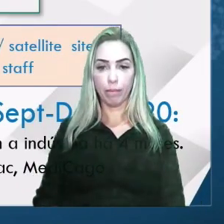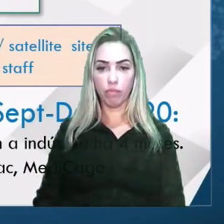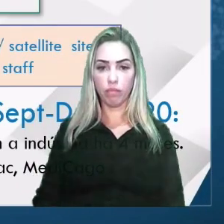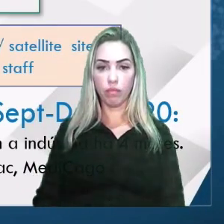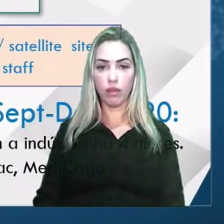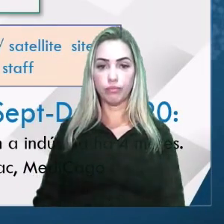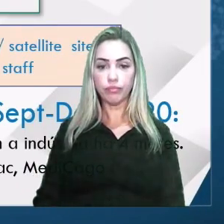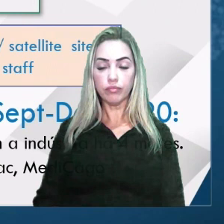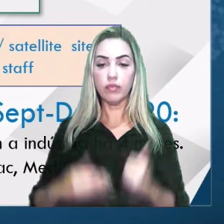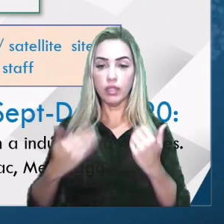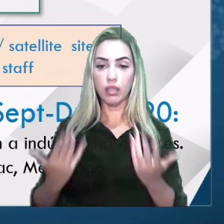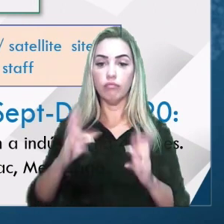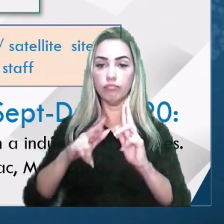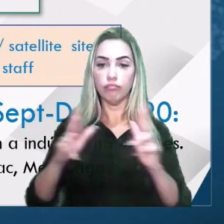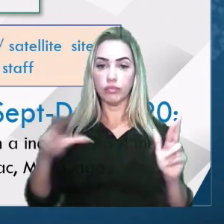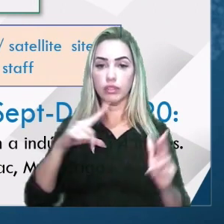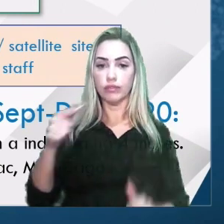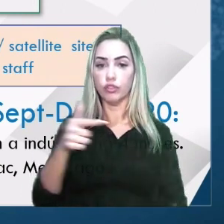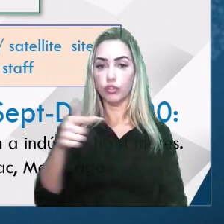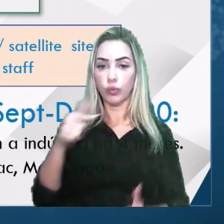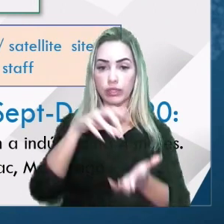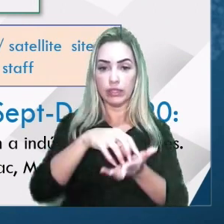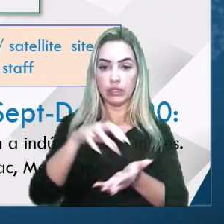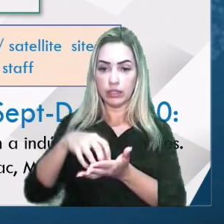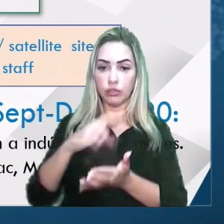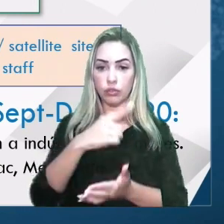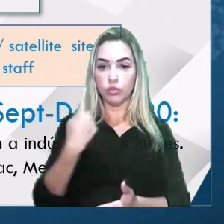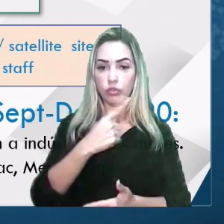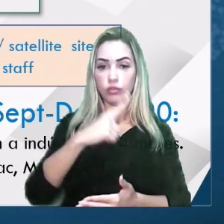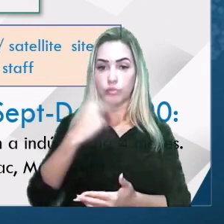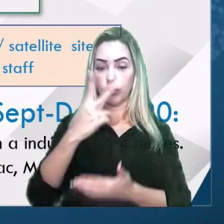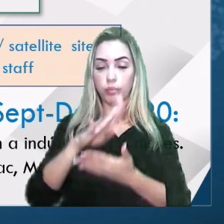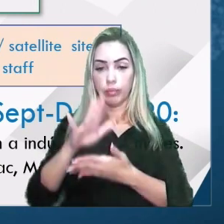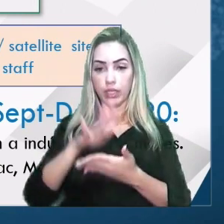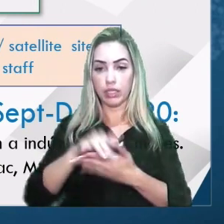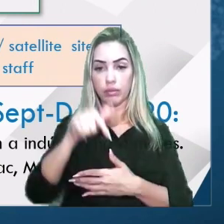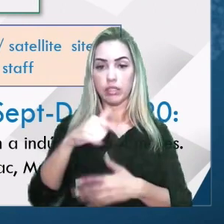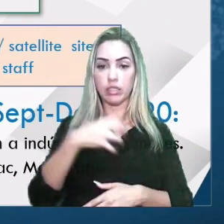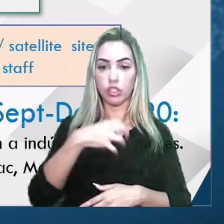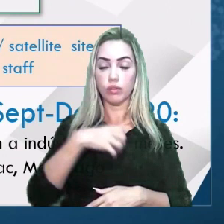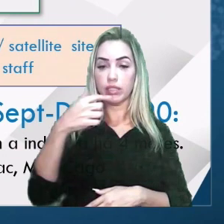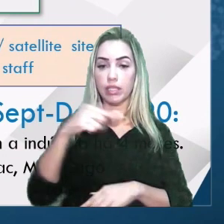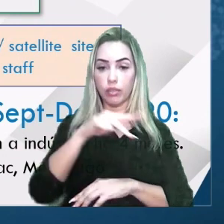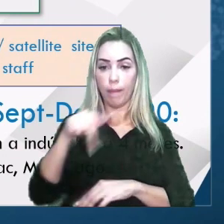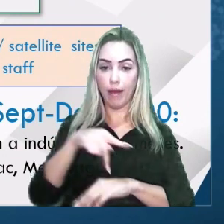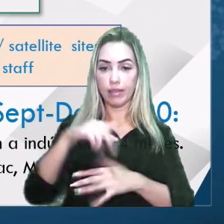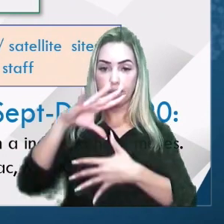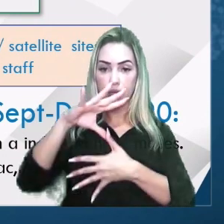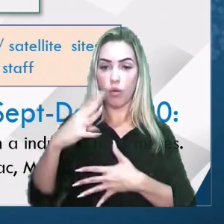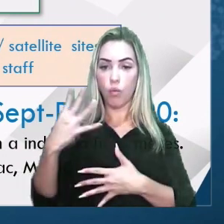Então, esse foi o resultado, são 22 centros, nós tivemos 2 publicações nesse sentido, em 7 países na América Latina, em 4